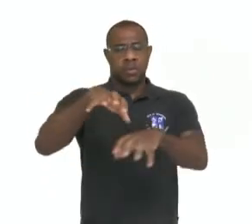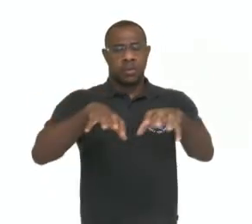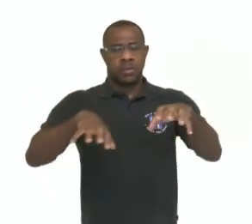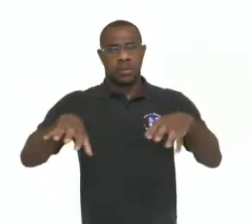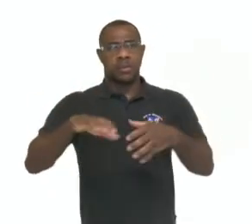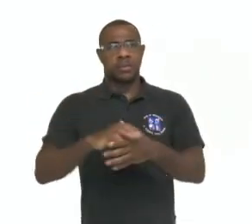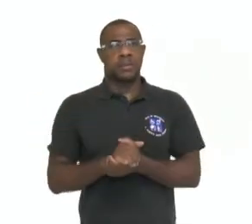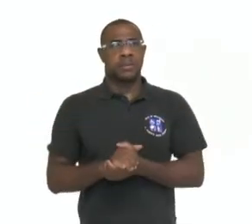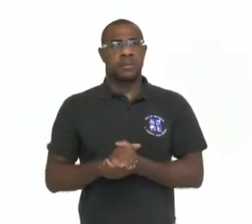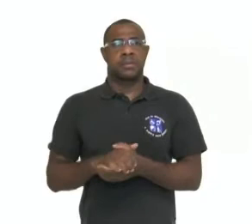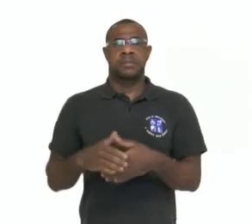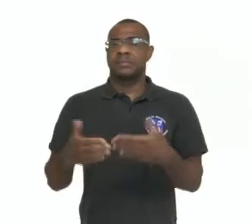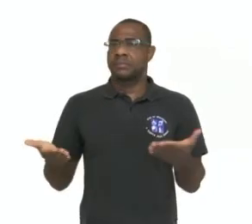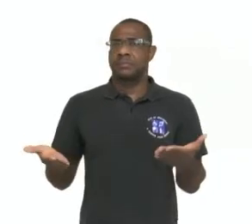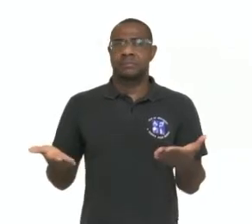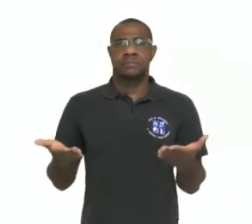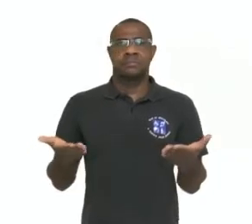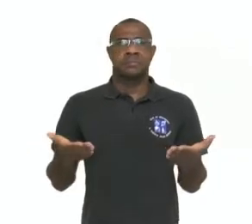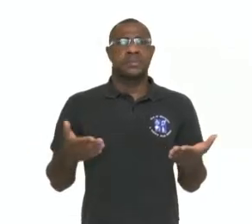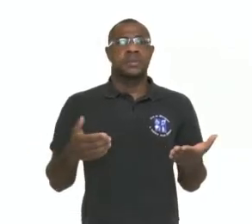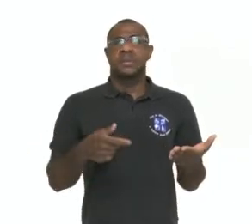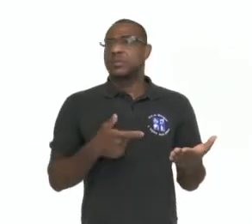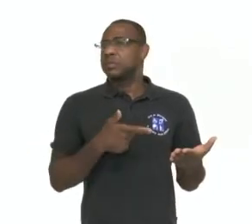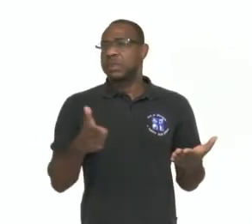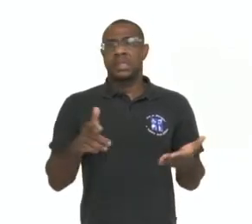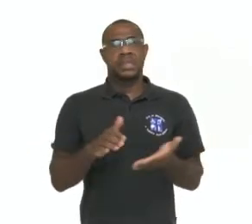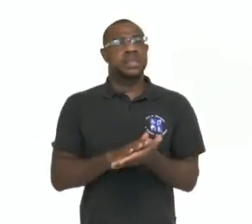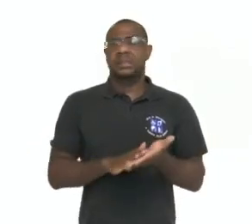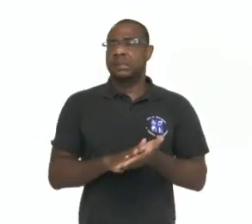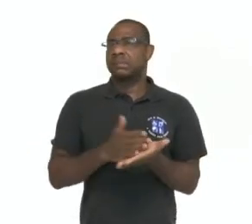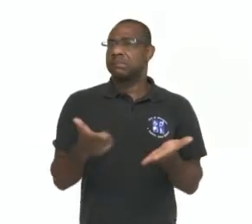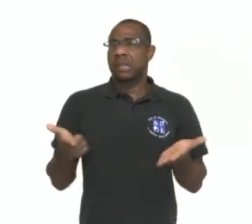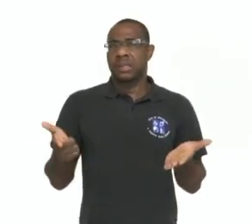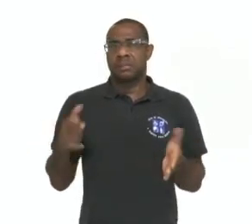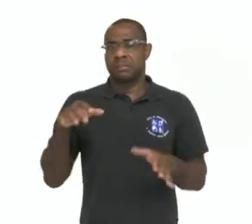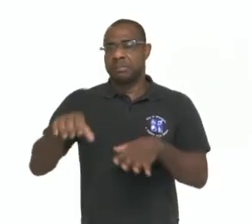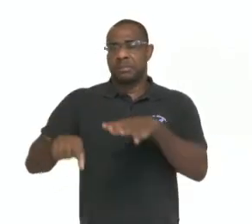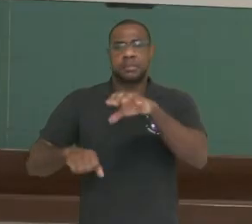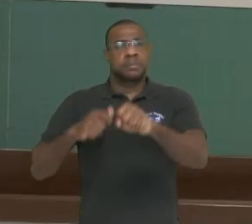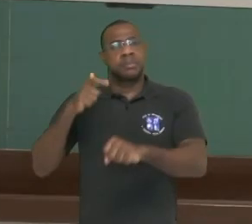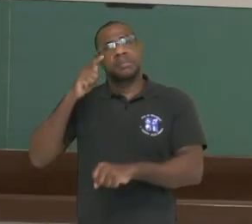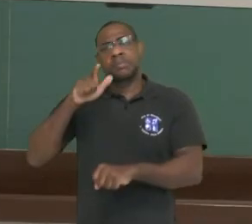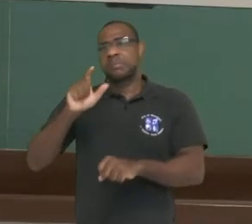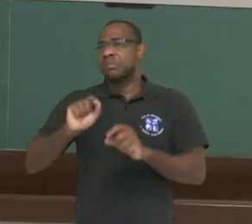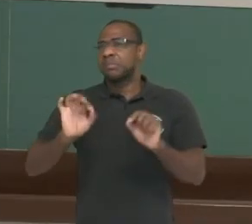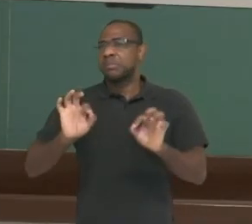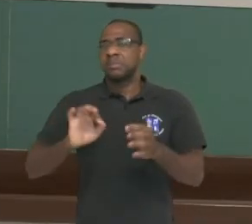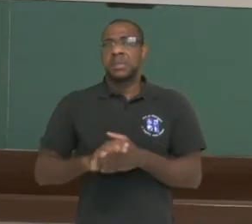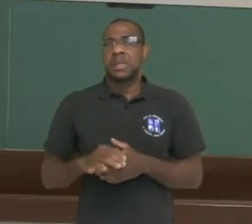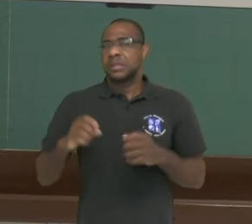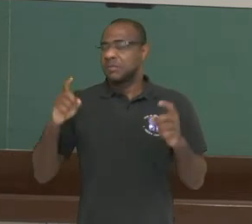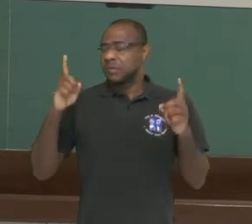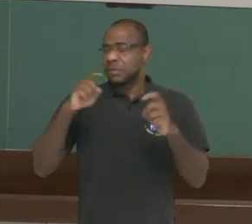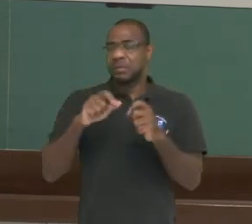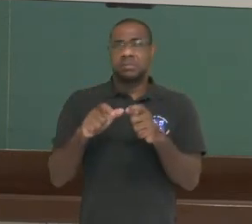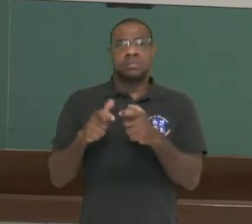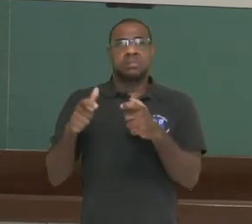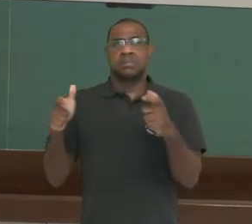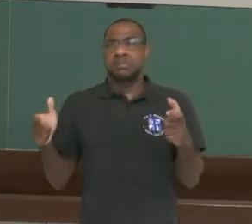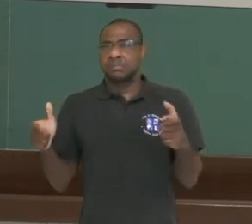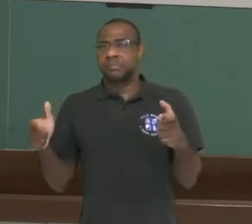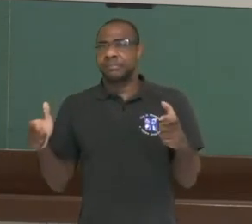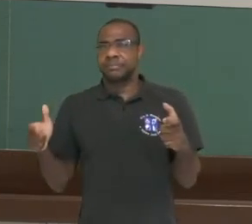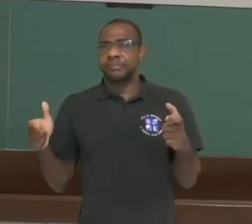para baixo, tem o quê? Ou outras regiões, povos ali, vão sair dali, as dificuldades de aumentar o